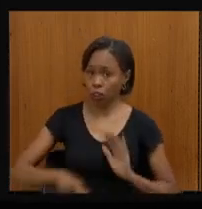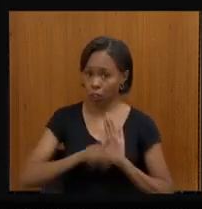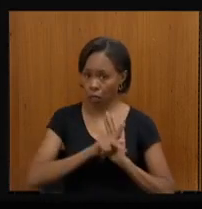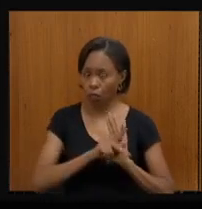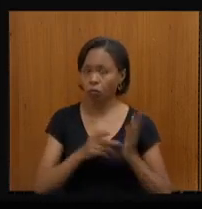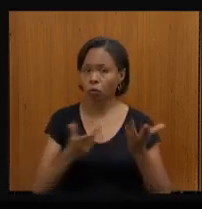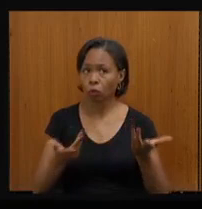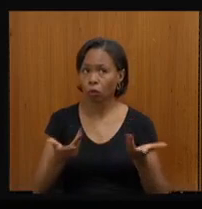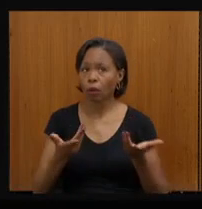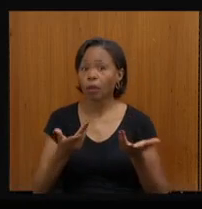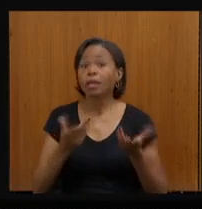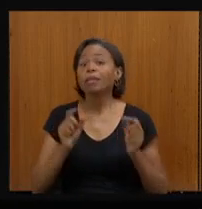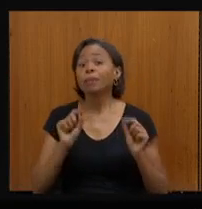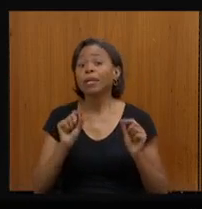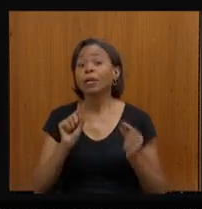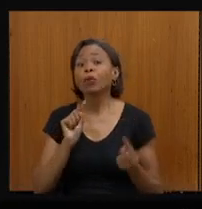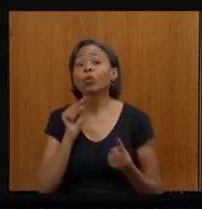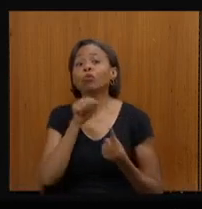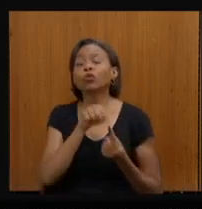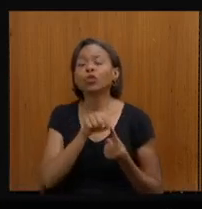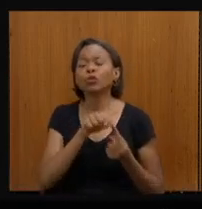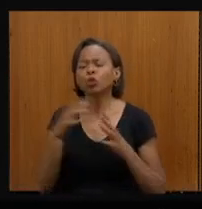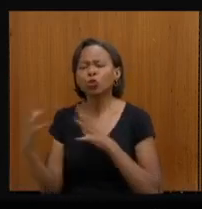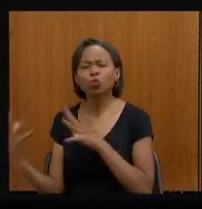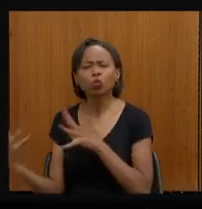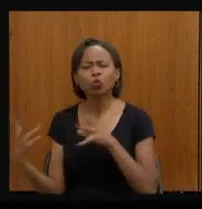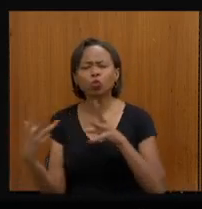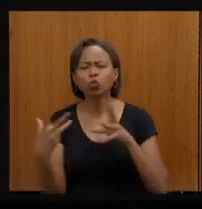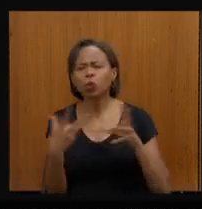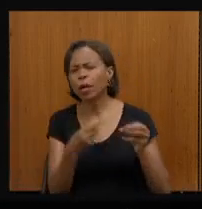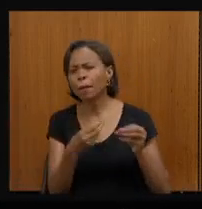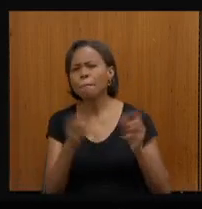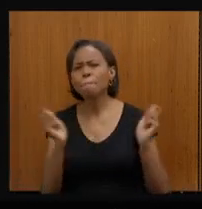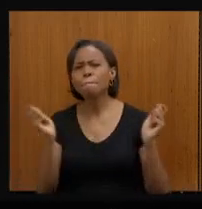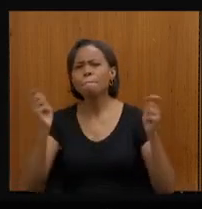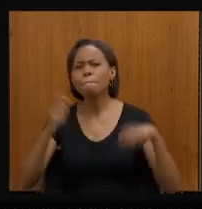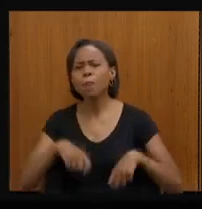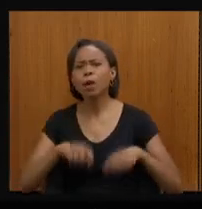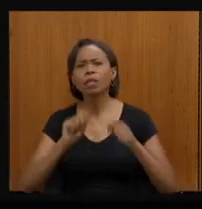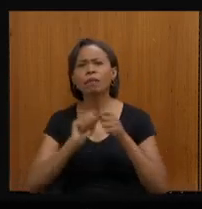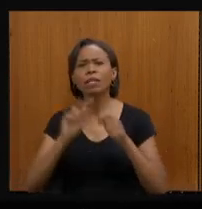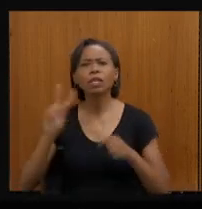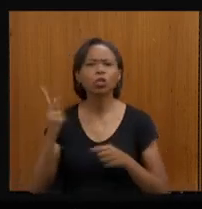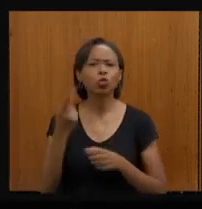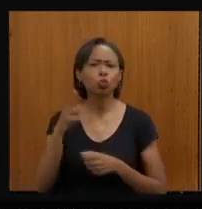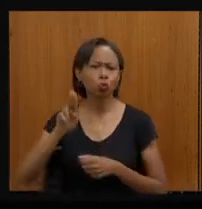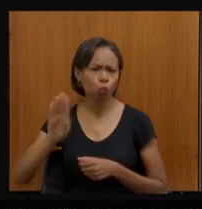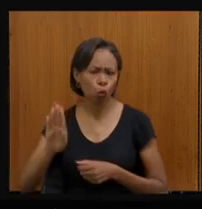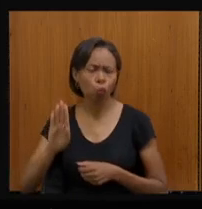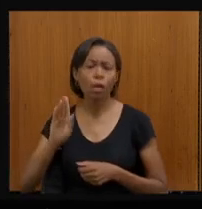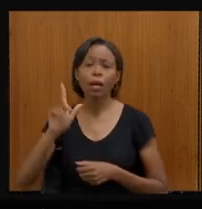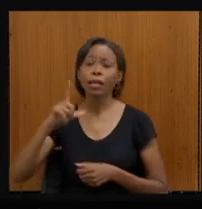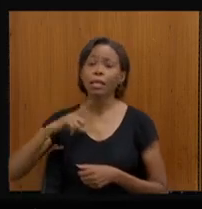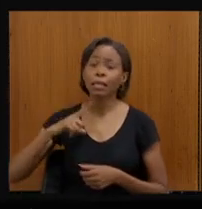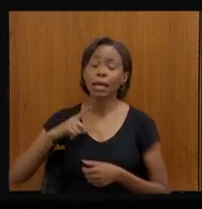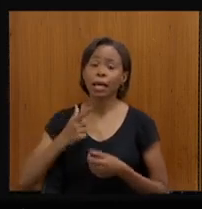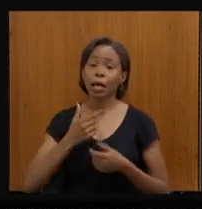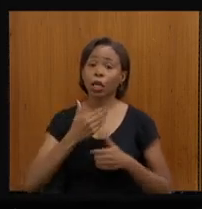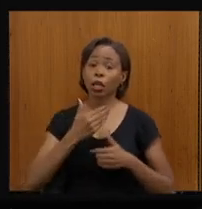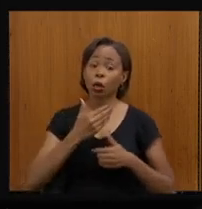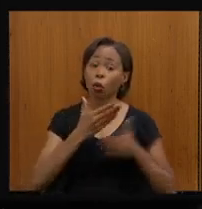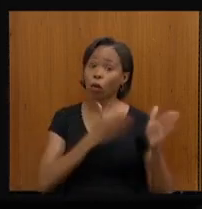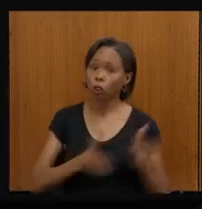por aqui ele possam de novo estabelecer esse exame onde você tenha a geração ou transporte